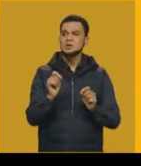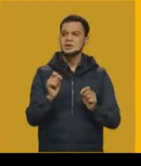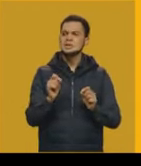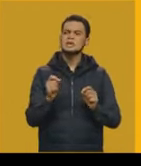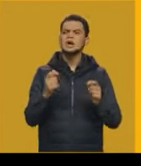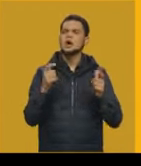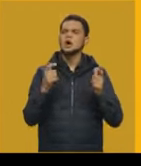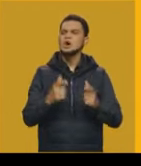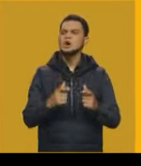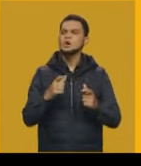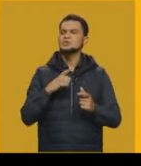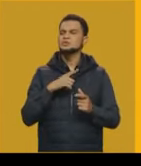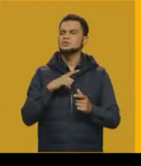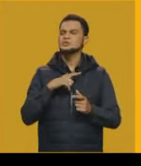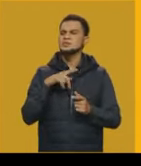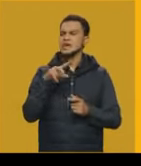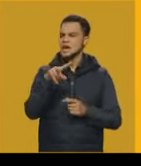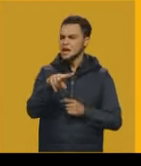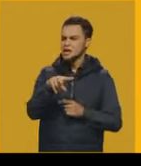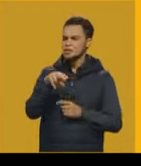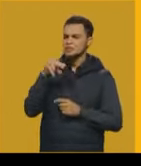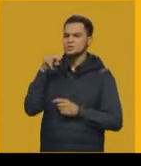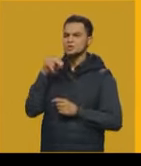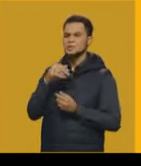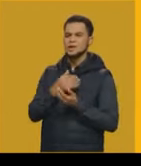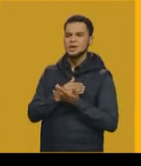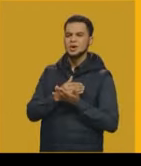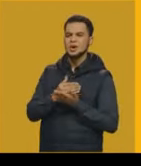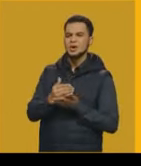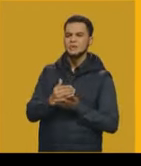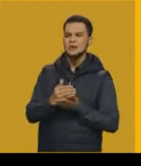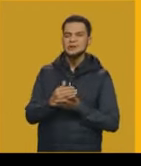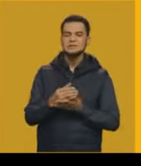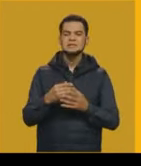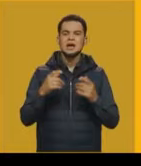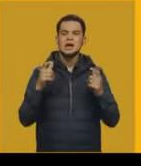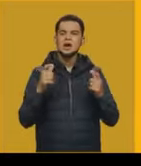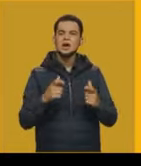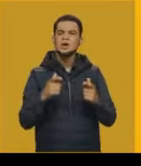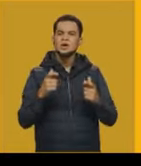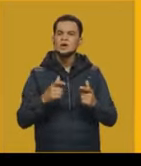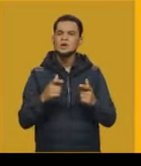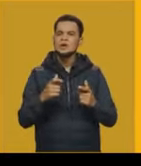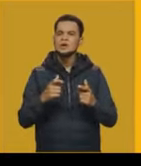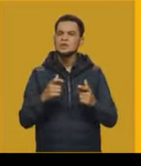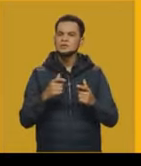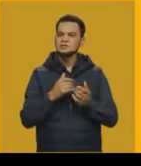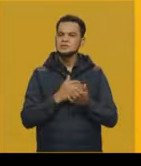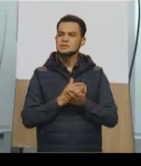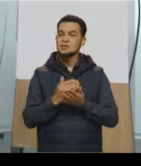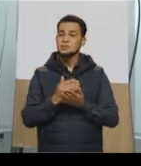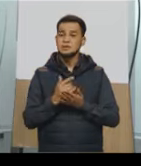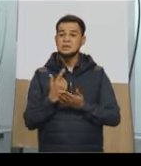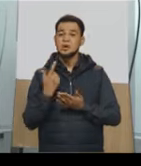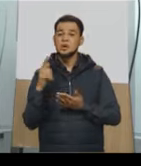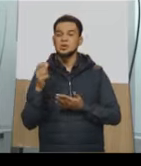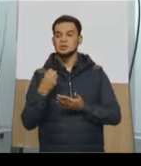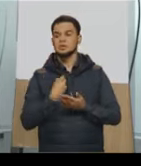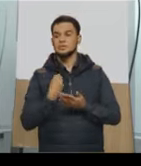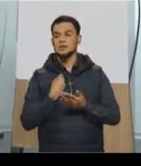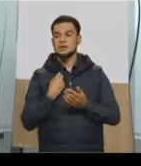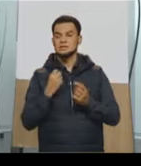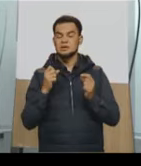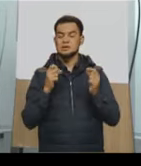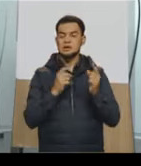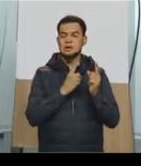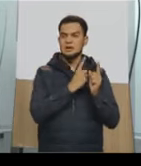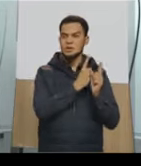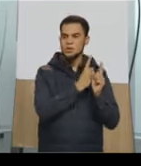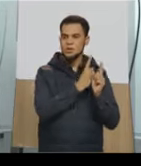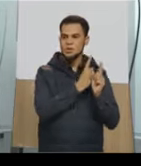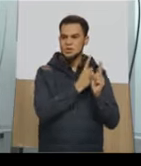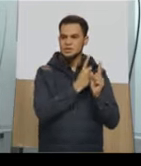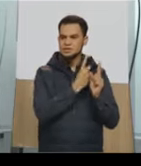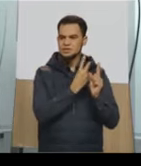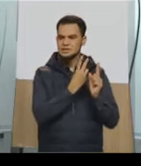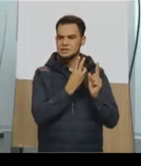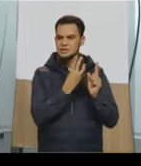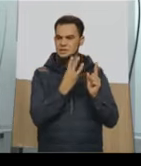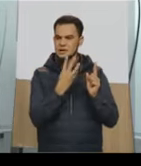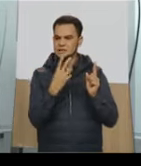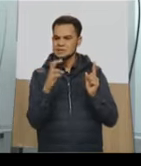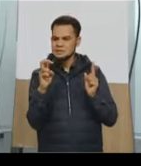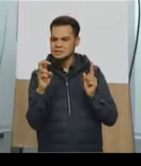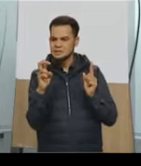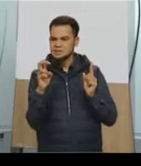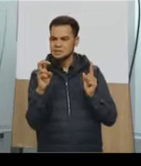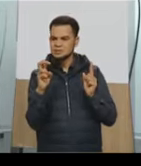ligação começa em uma numeração e aonde ela começa na outra numeração. Dessa forma, você vai usar a que